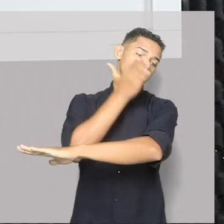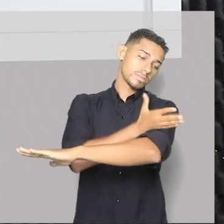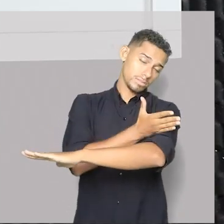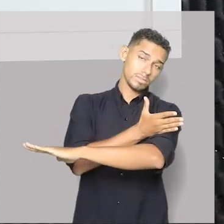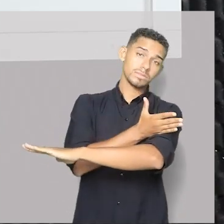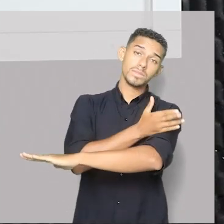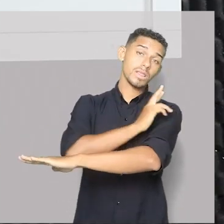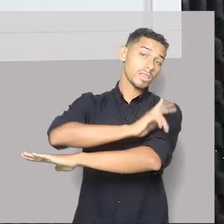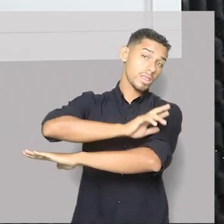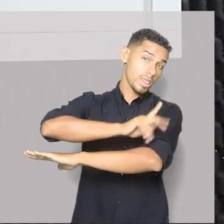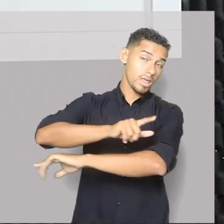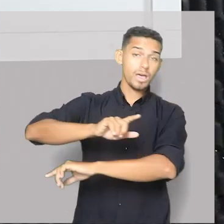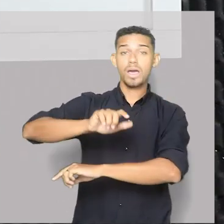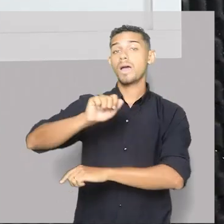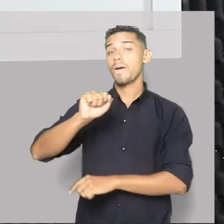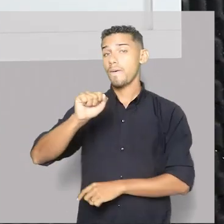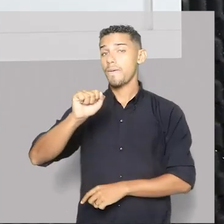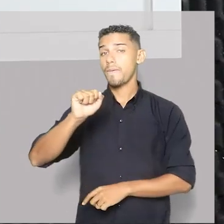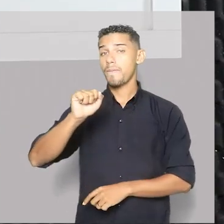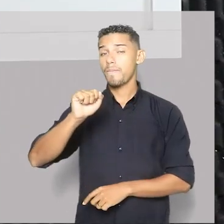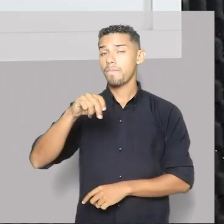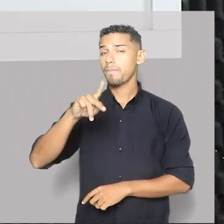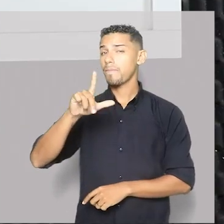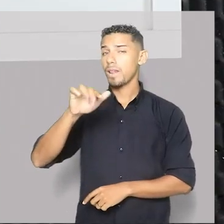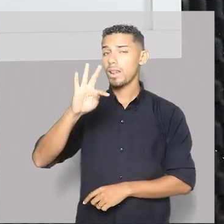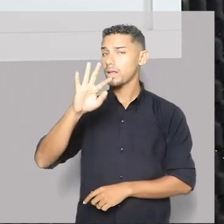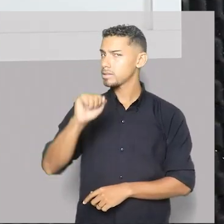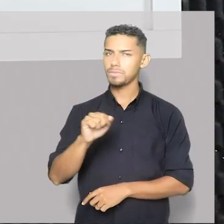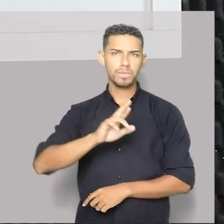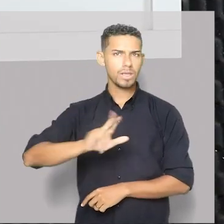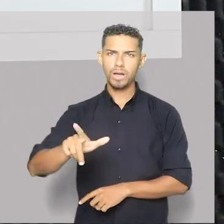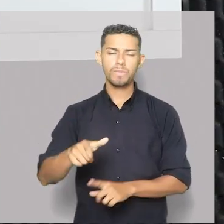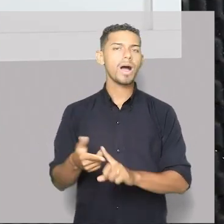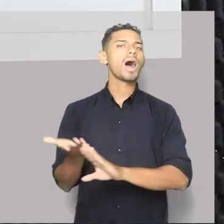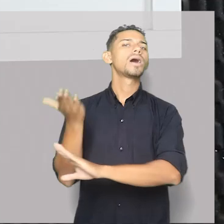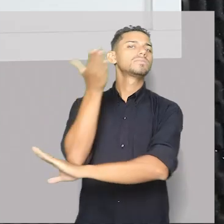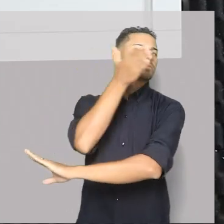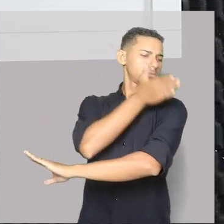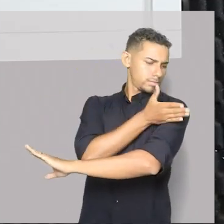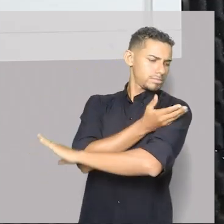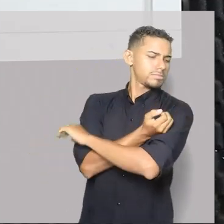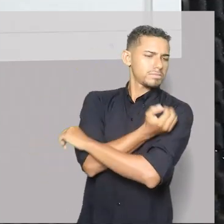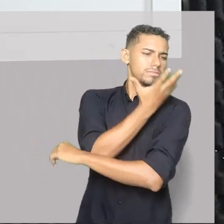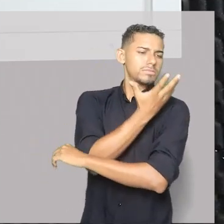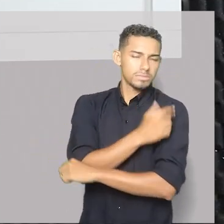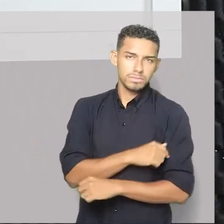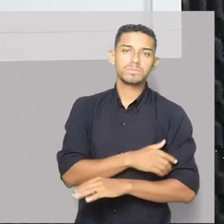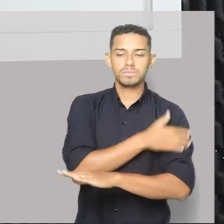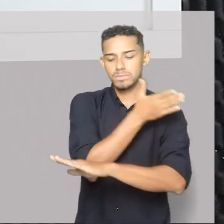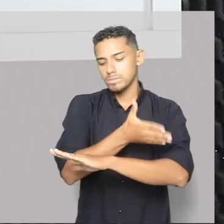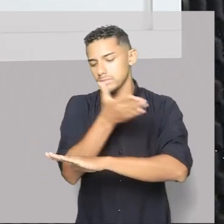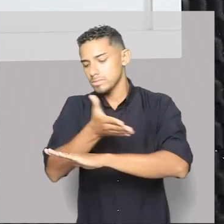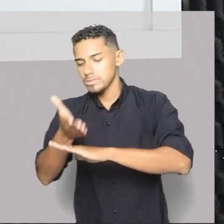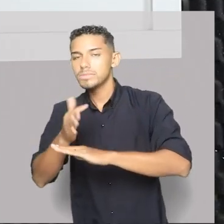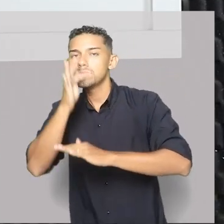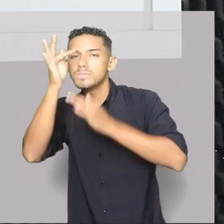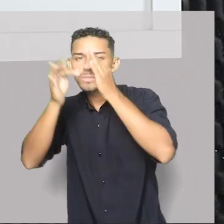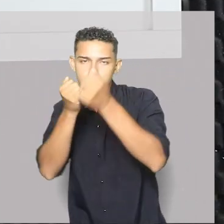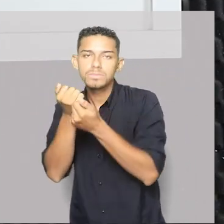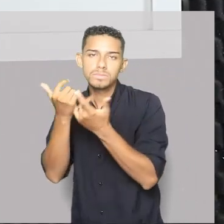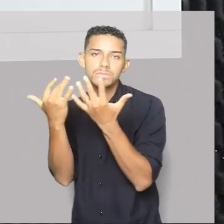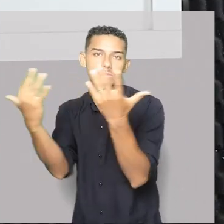plantas, mas elas são ancestrais das plantas, tá certo? E se eu perguntasse para você, olha